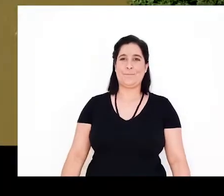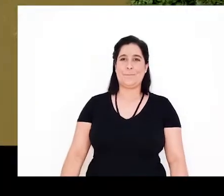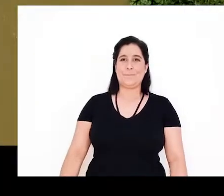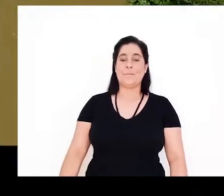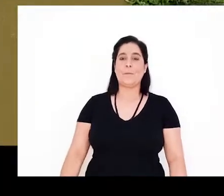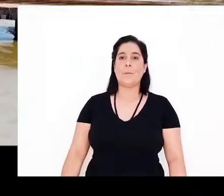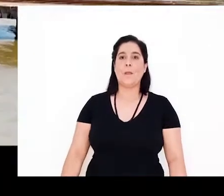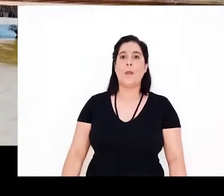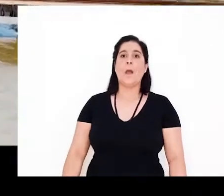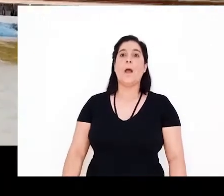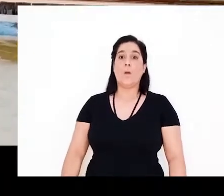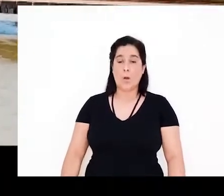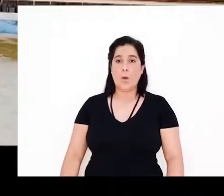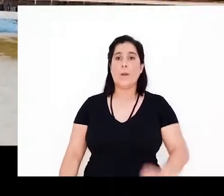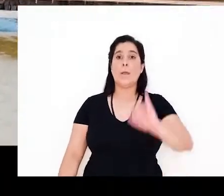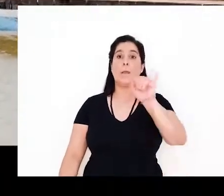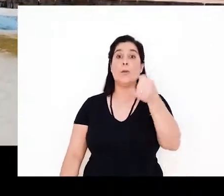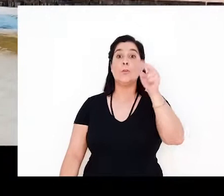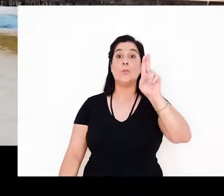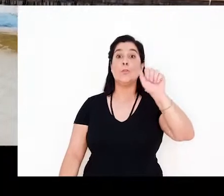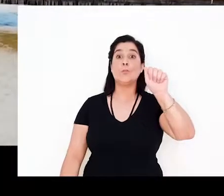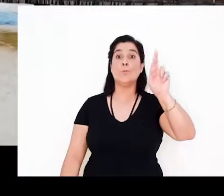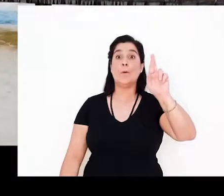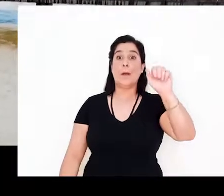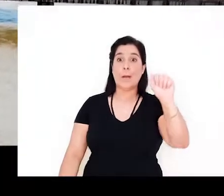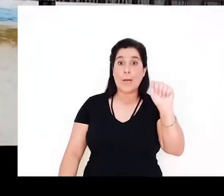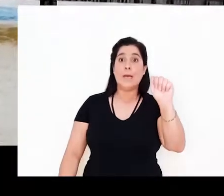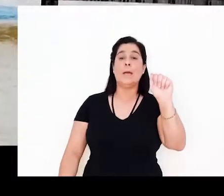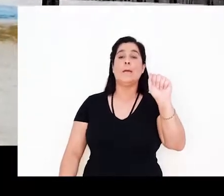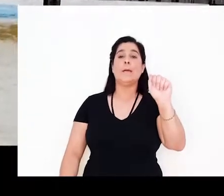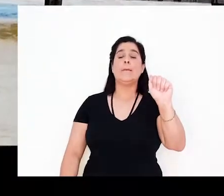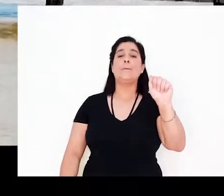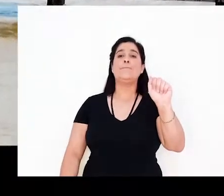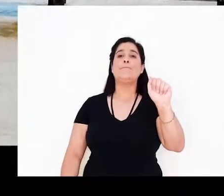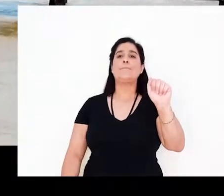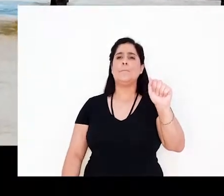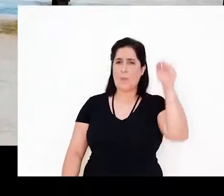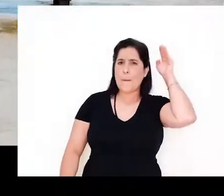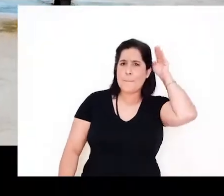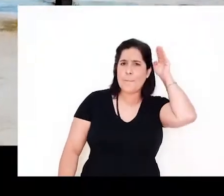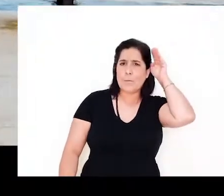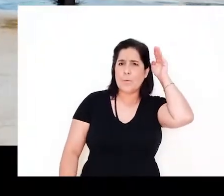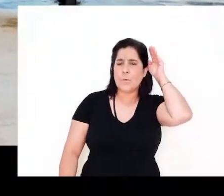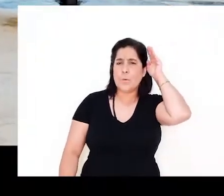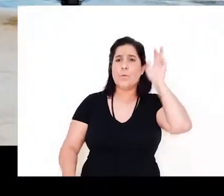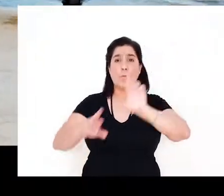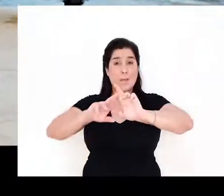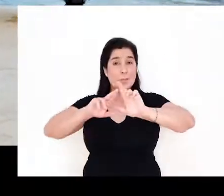Já em Juara, no estado do Mato Grosso, a relação com a água vai além da presença dos grandes rios.